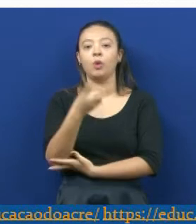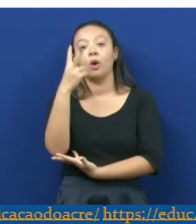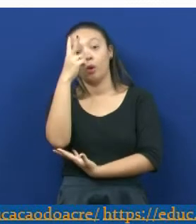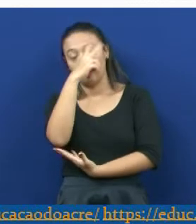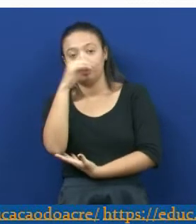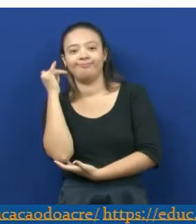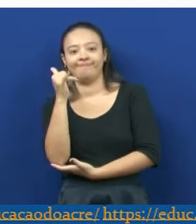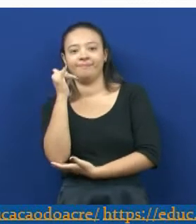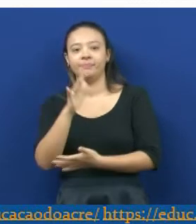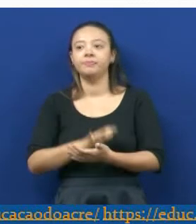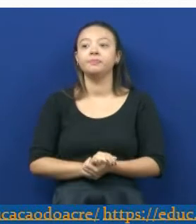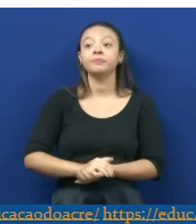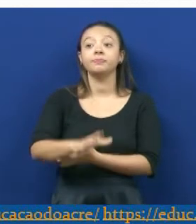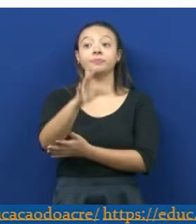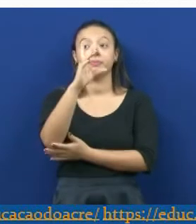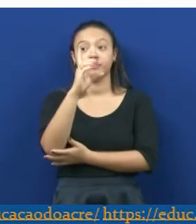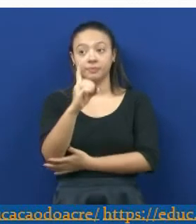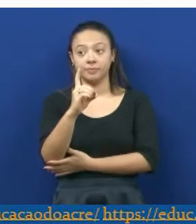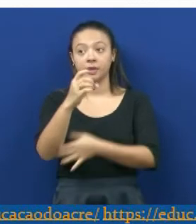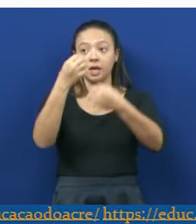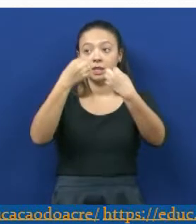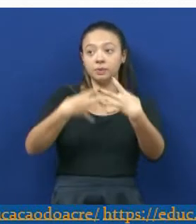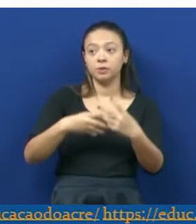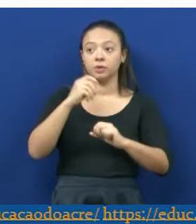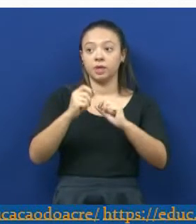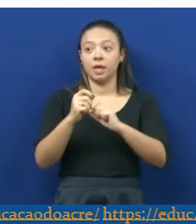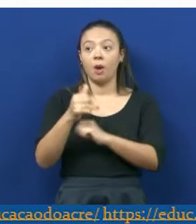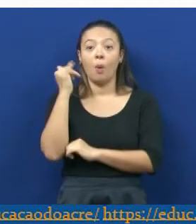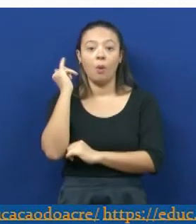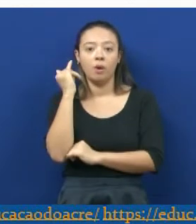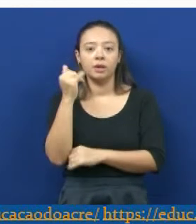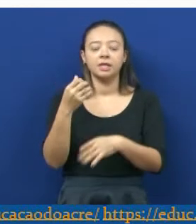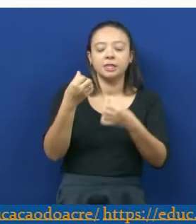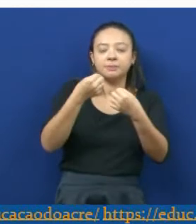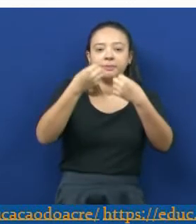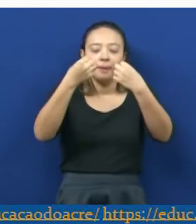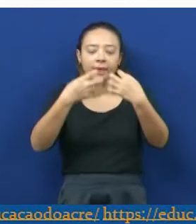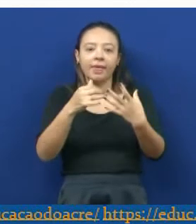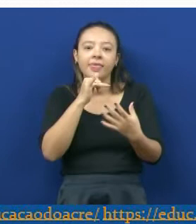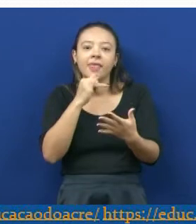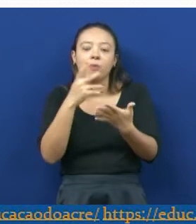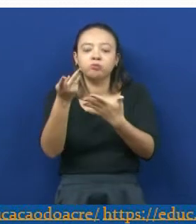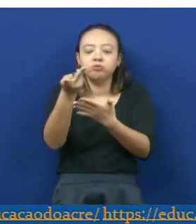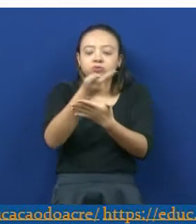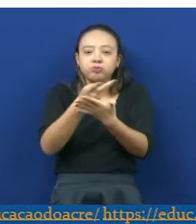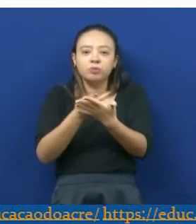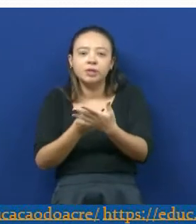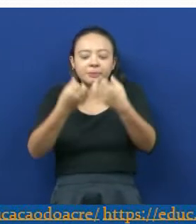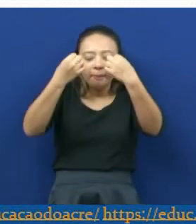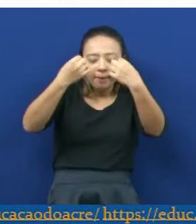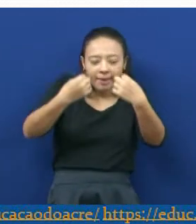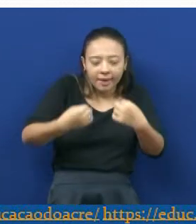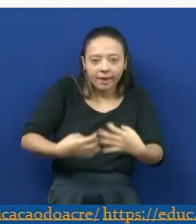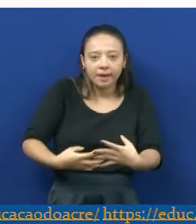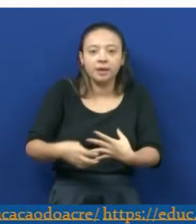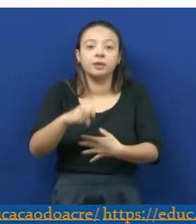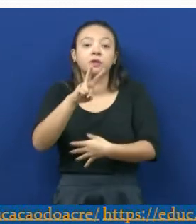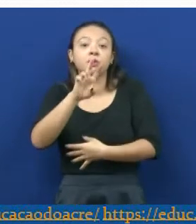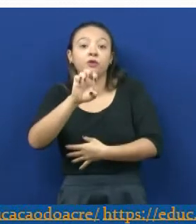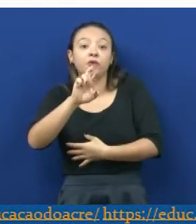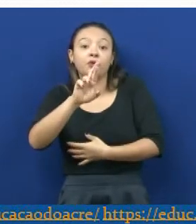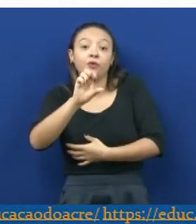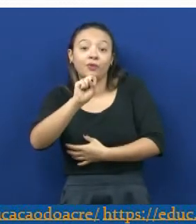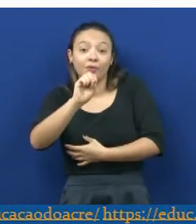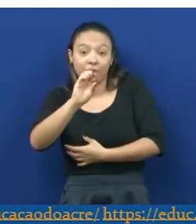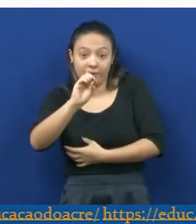referência à narrativa feita de formas em versos, contando histórias. Não necessariamente eu posso ter uma narrativa em verso, posso, mas